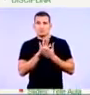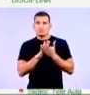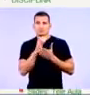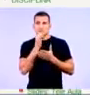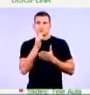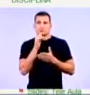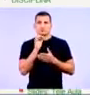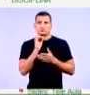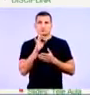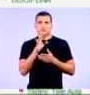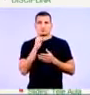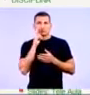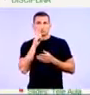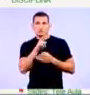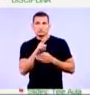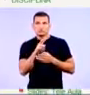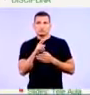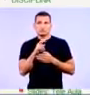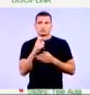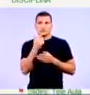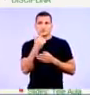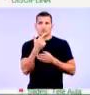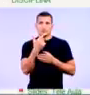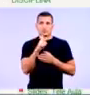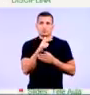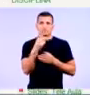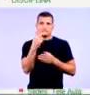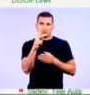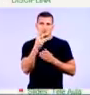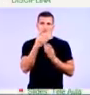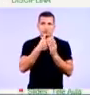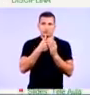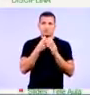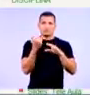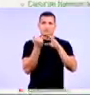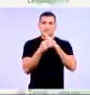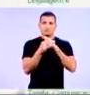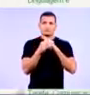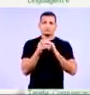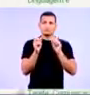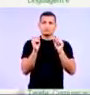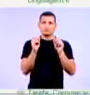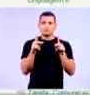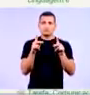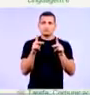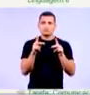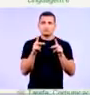lá naquele outro item que vai aparecer o seu arquivo enviado. ok?